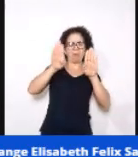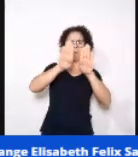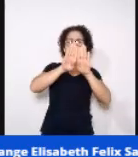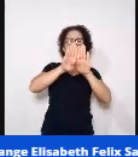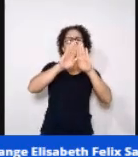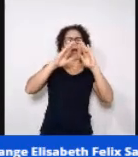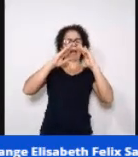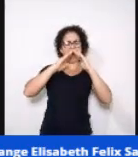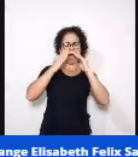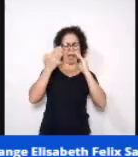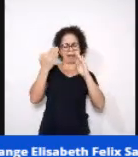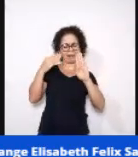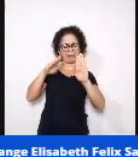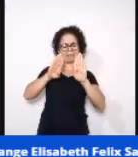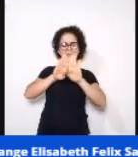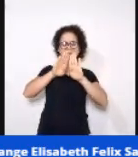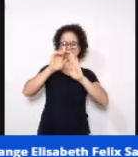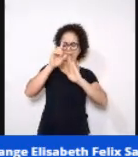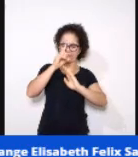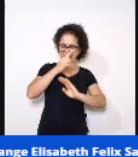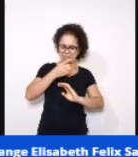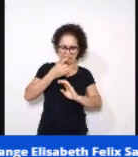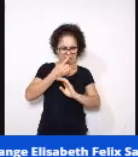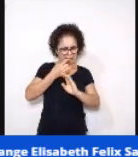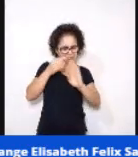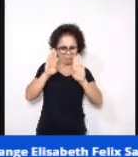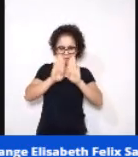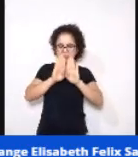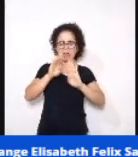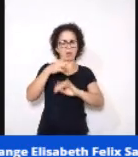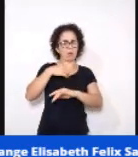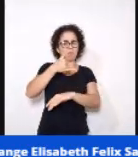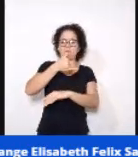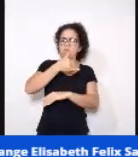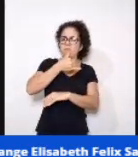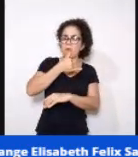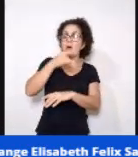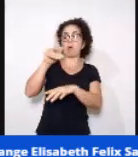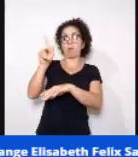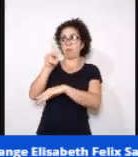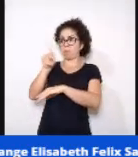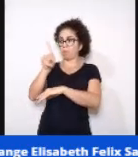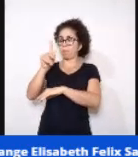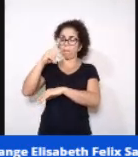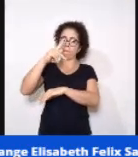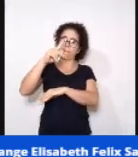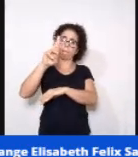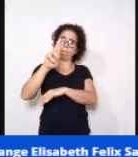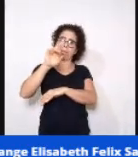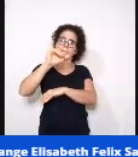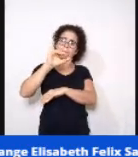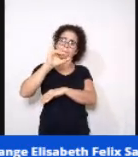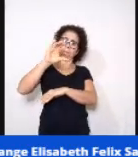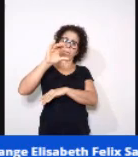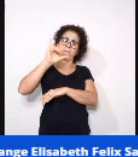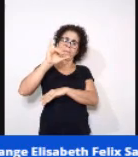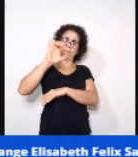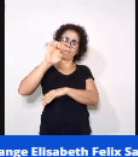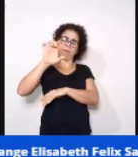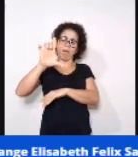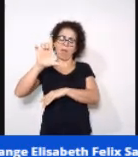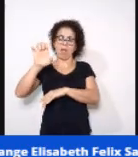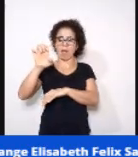sabem, a professora Priscila acompanhou isso muito de pertinho comigo. Ela, inclusive, foi uma pessoa que estava ali do meu lado quando eu passei